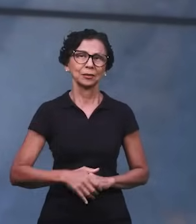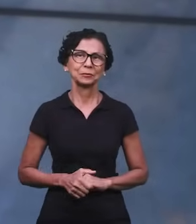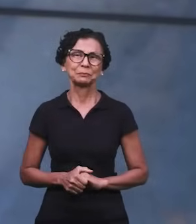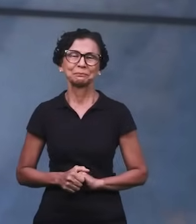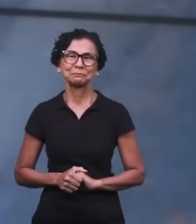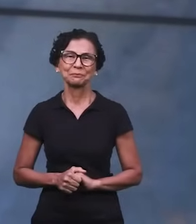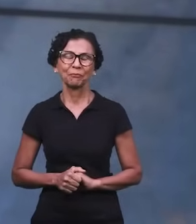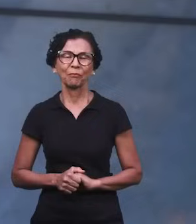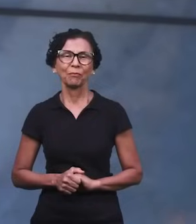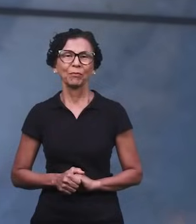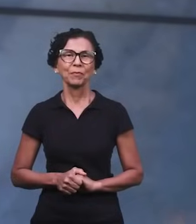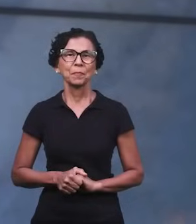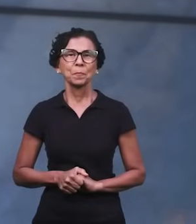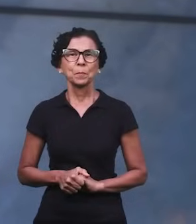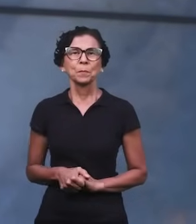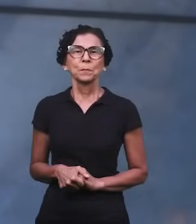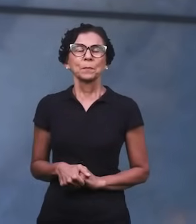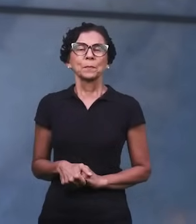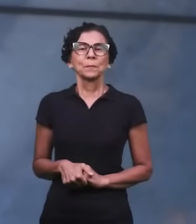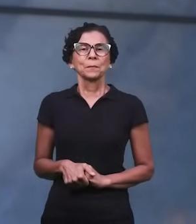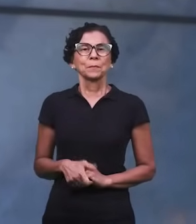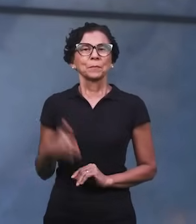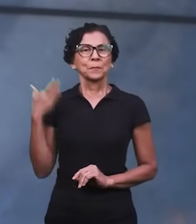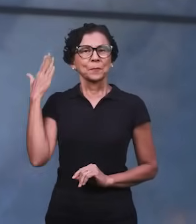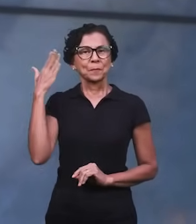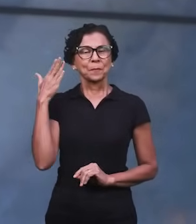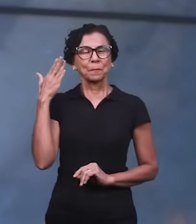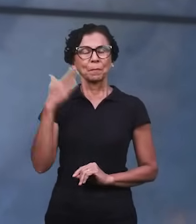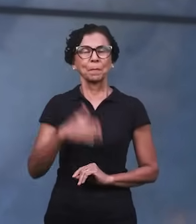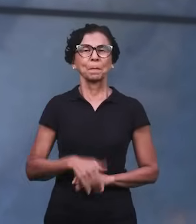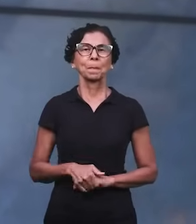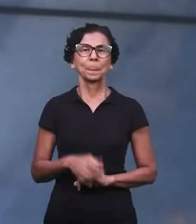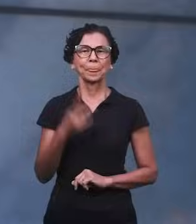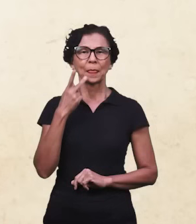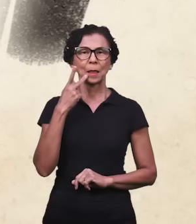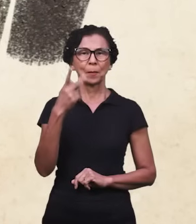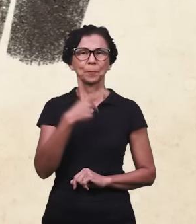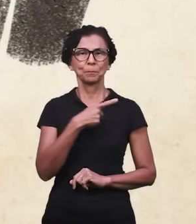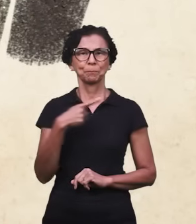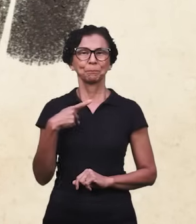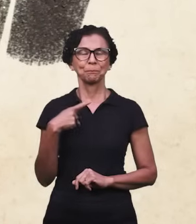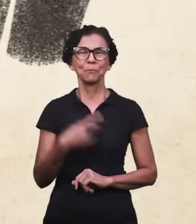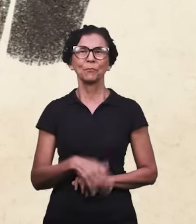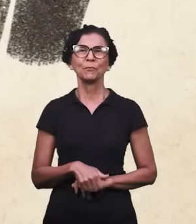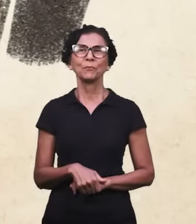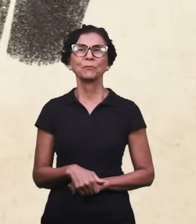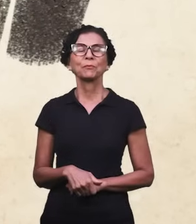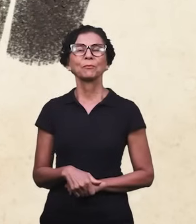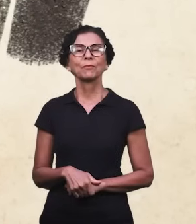uma mensagem aqui para os nossos jovens. Então, fala, pastor.